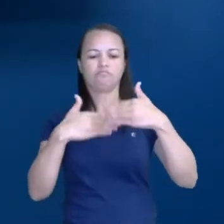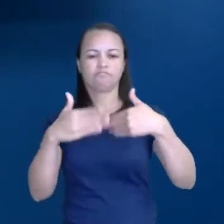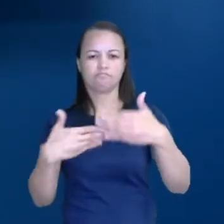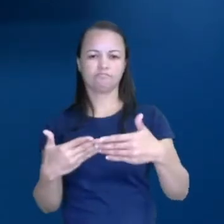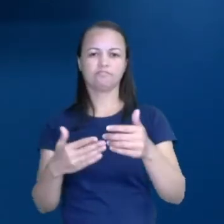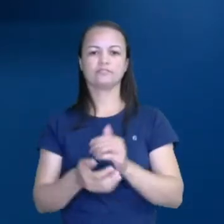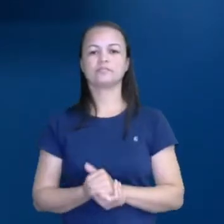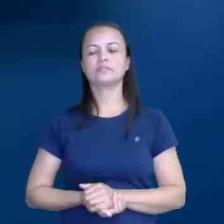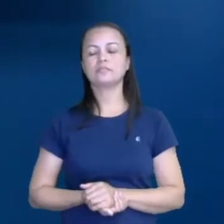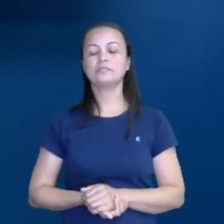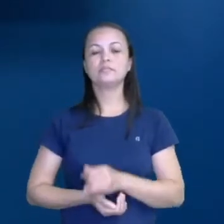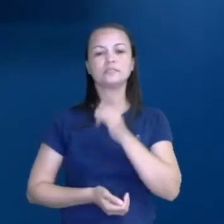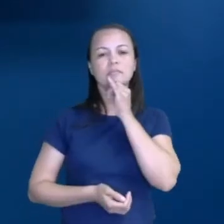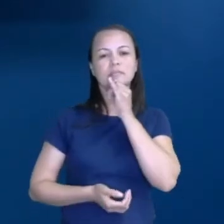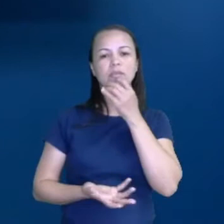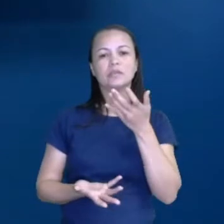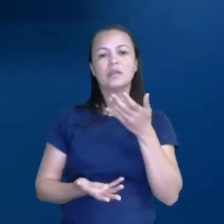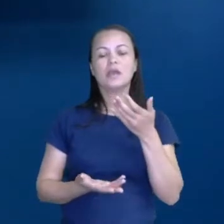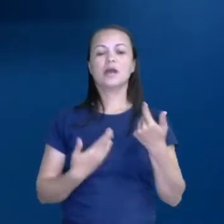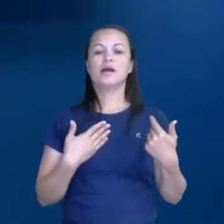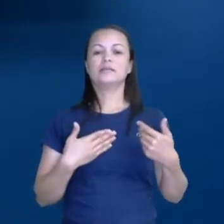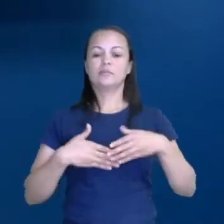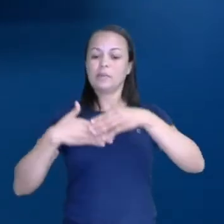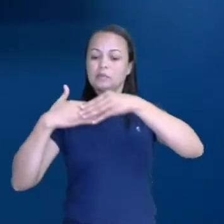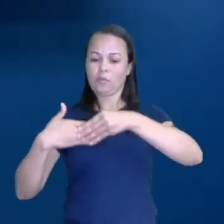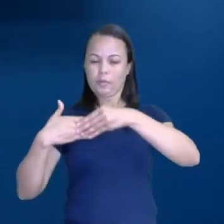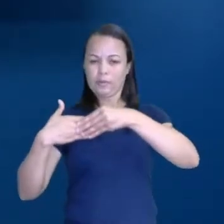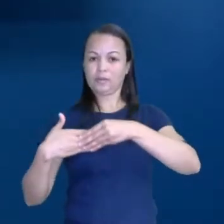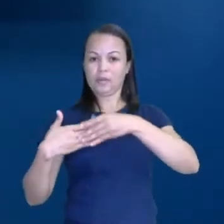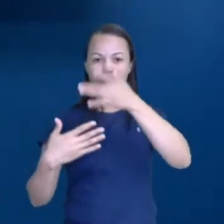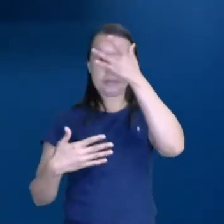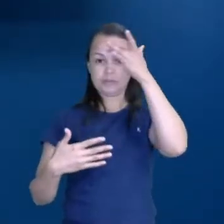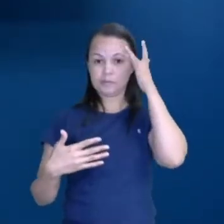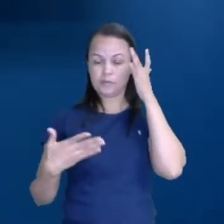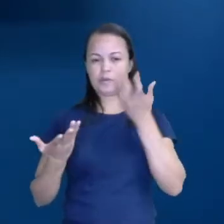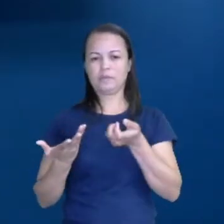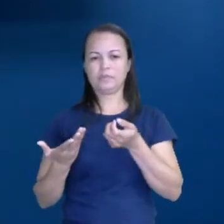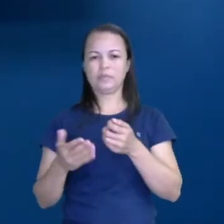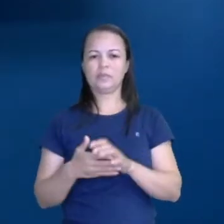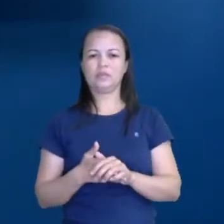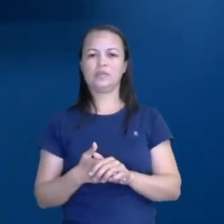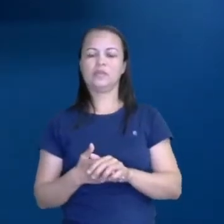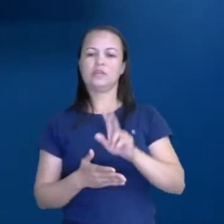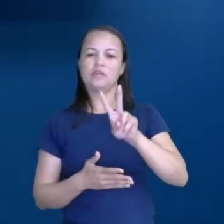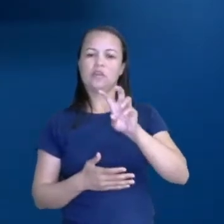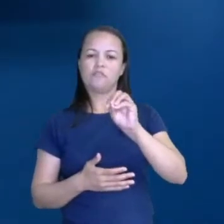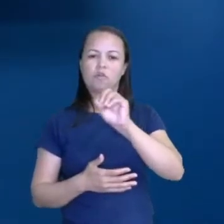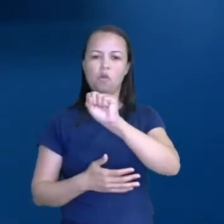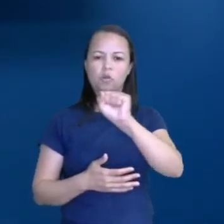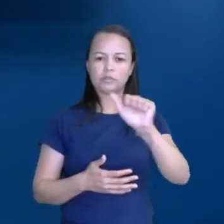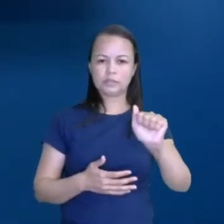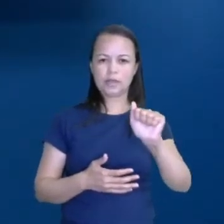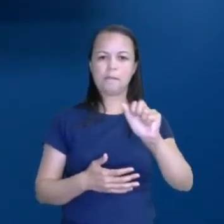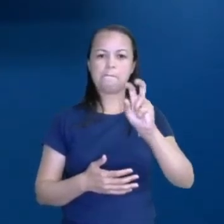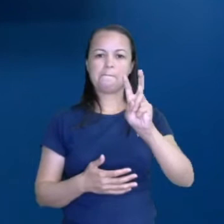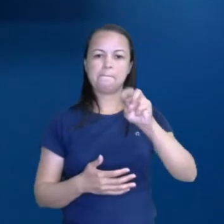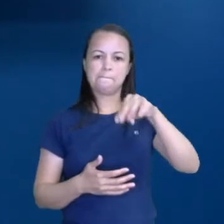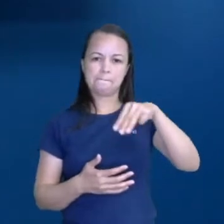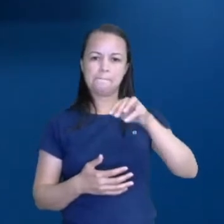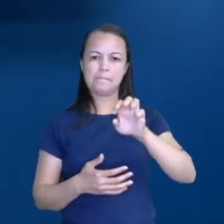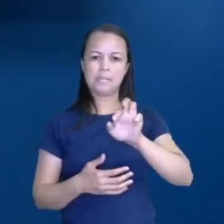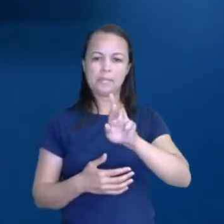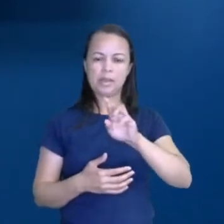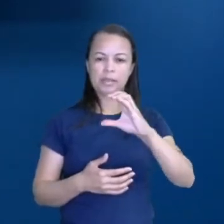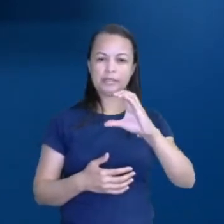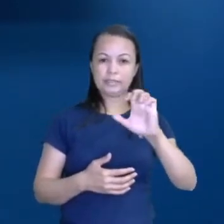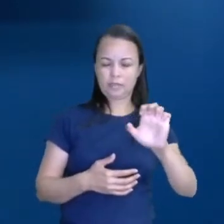aqui. Antigamente, para se cumprimentar alguém, se chamava vossa mercê. Passou o